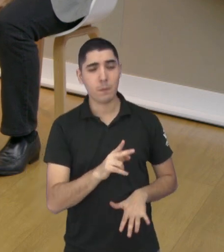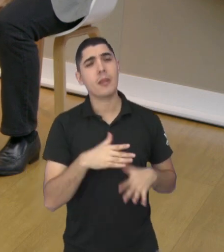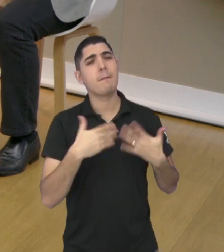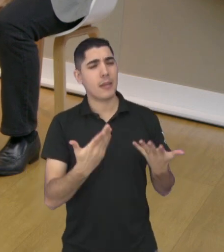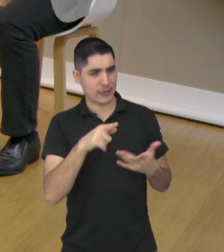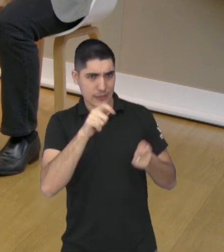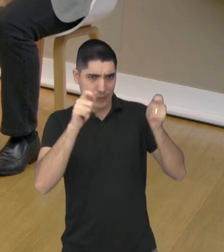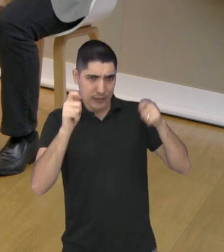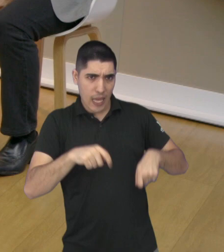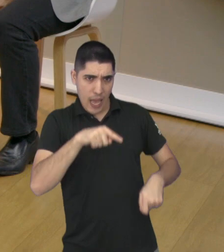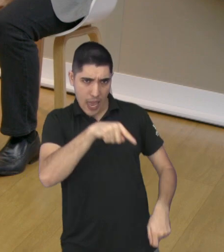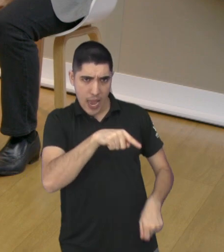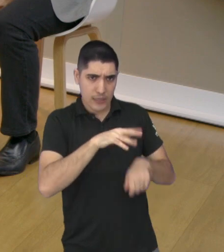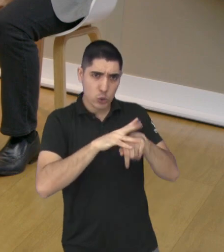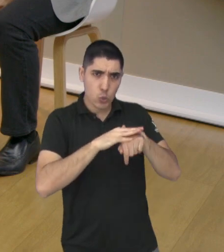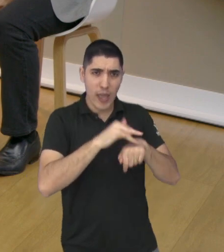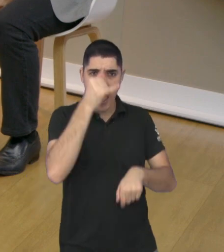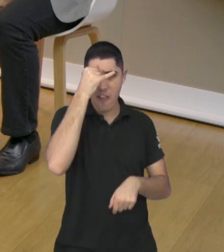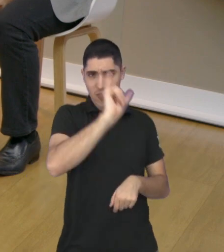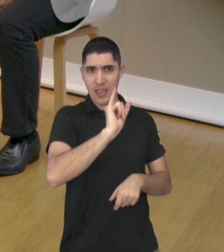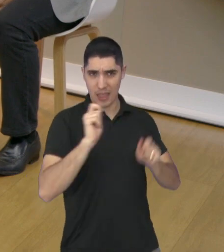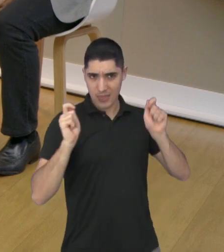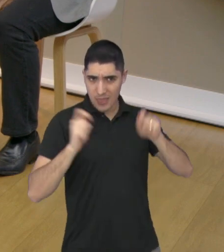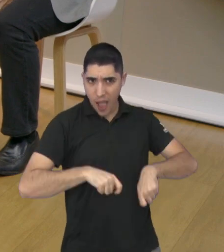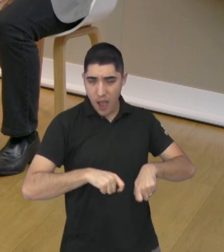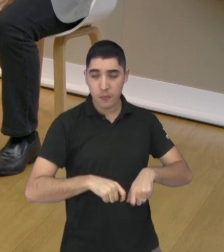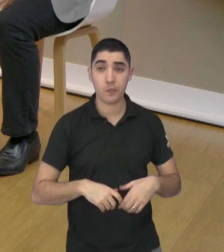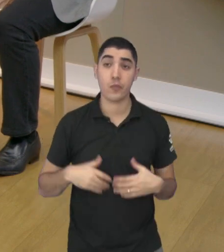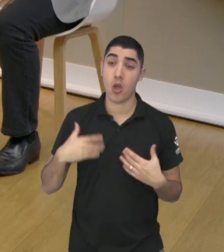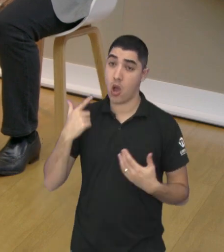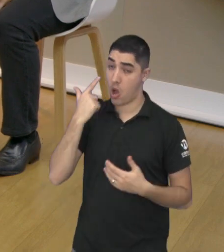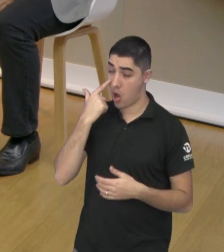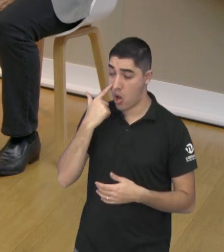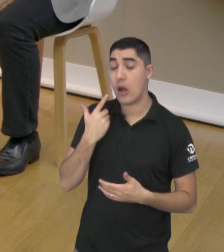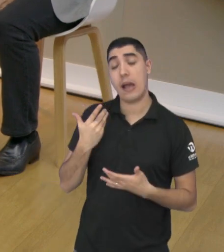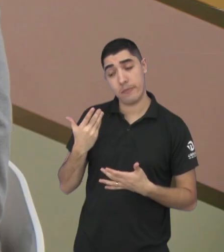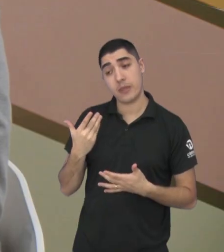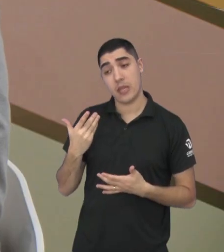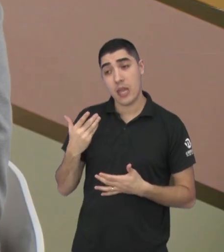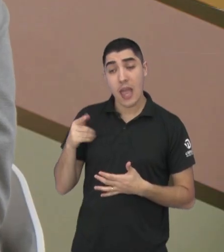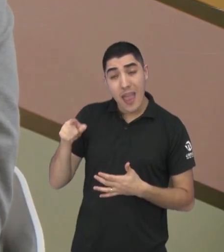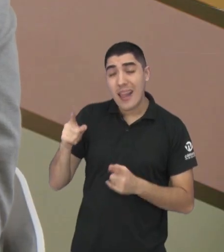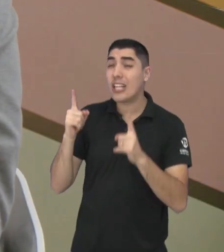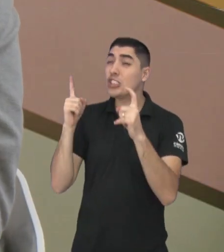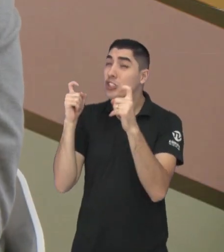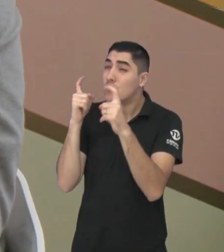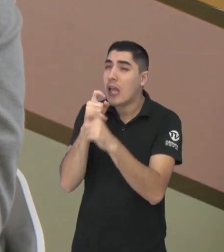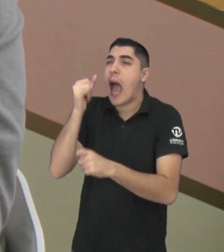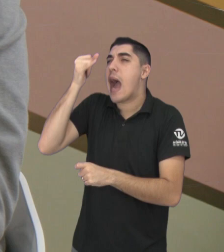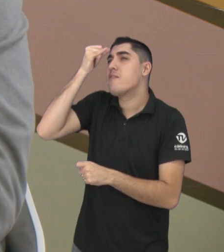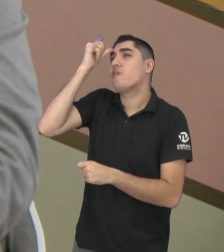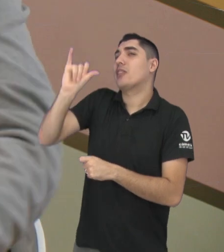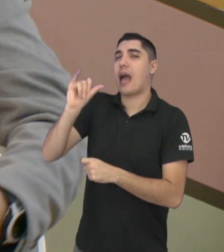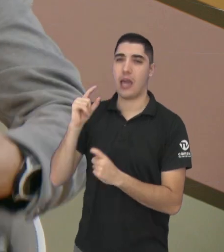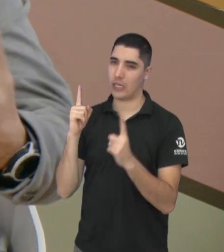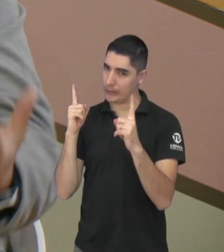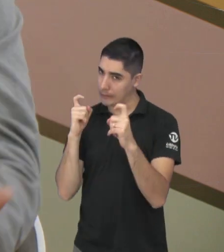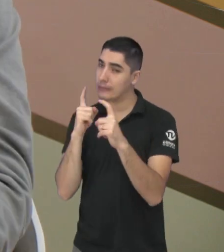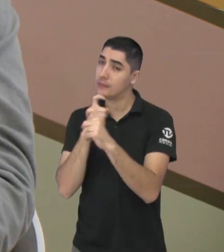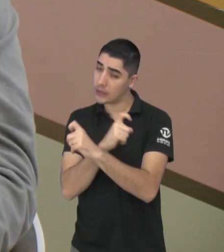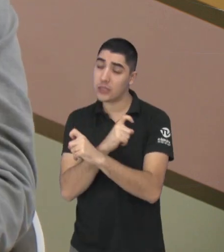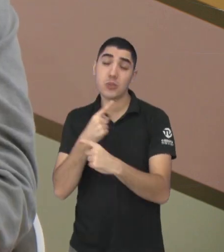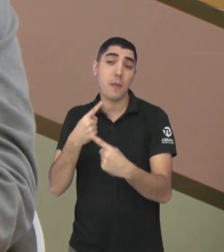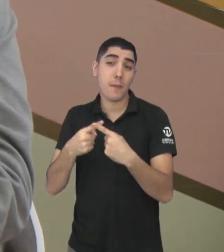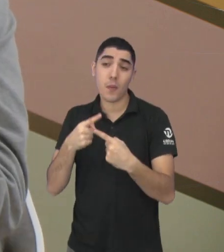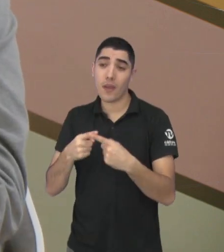possível prevenir essa doença? De uma certa maneira, é difícil prevenir porque esses vírus, e de